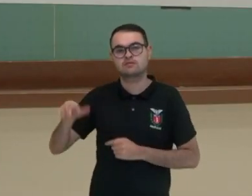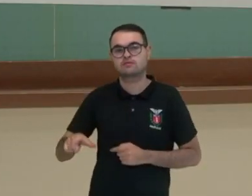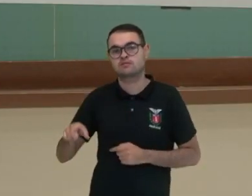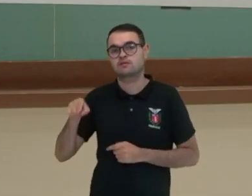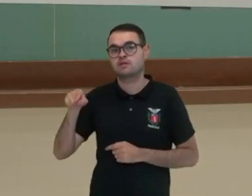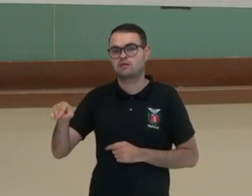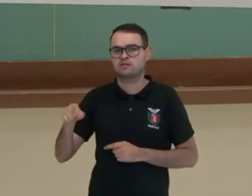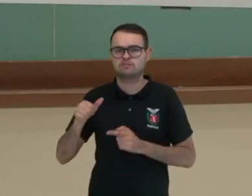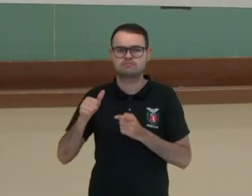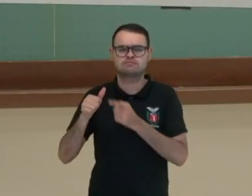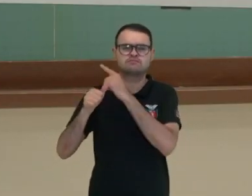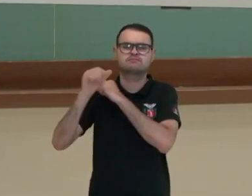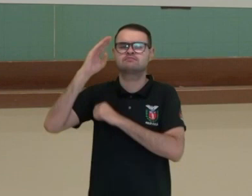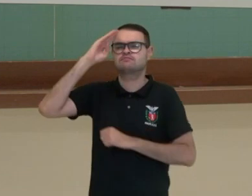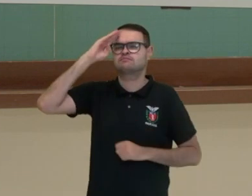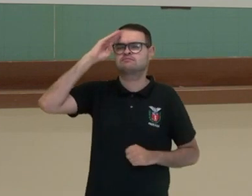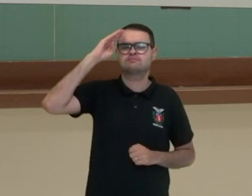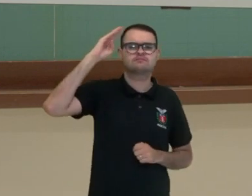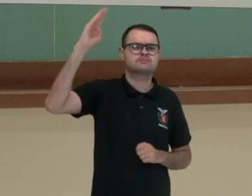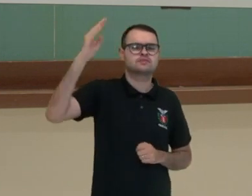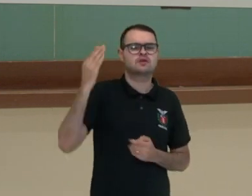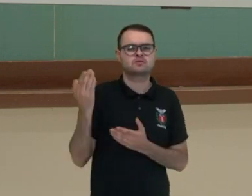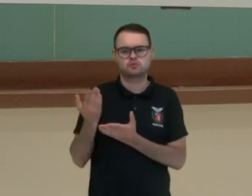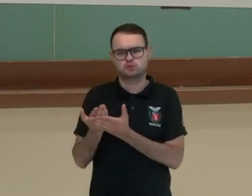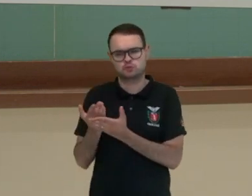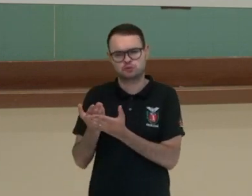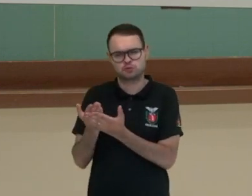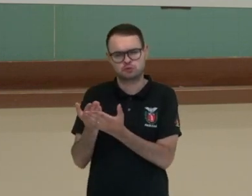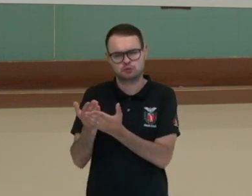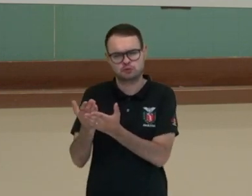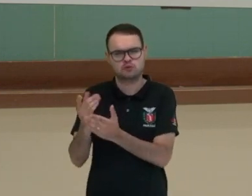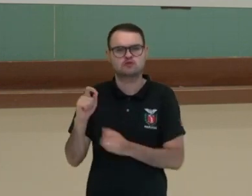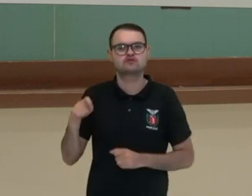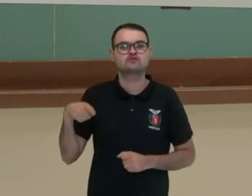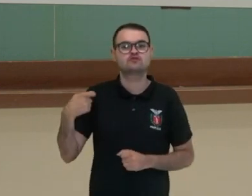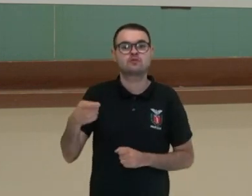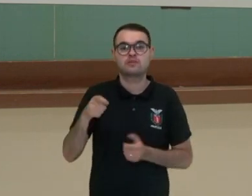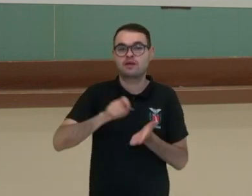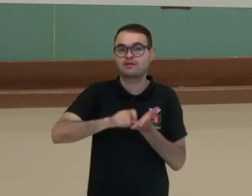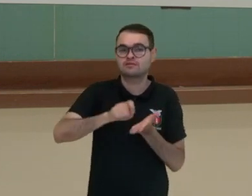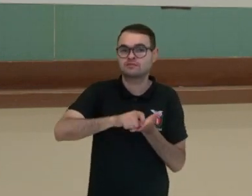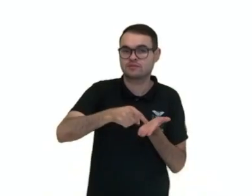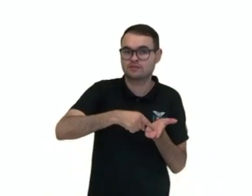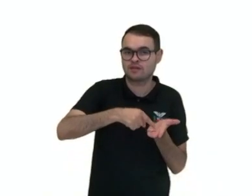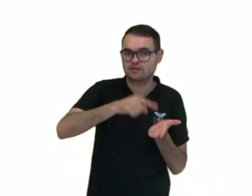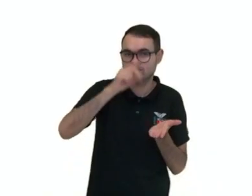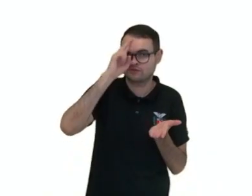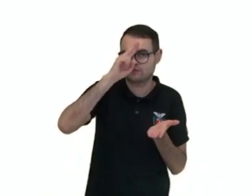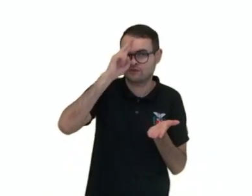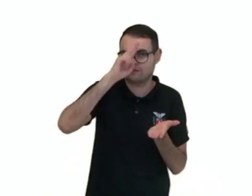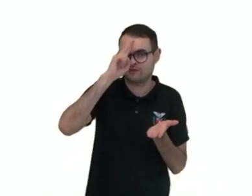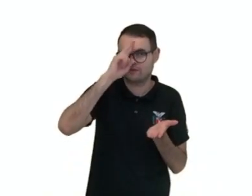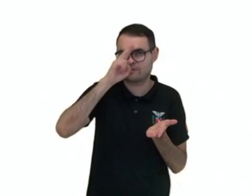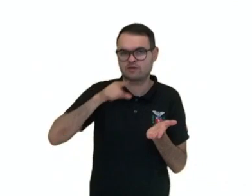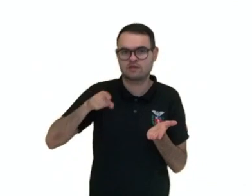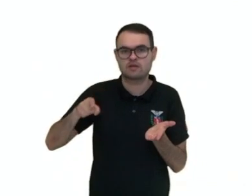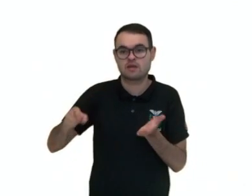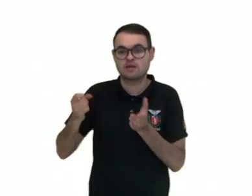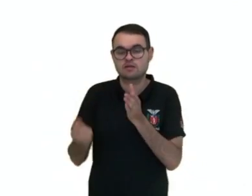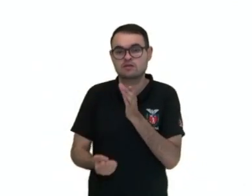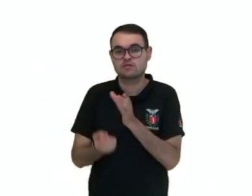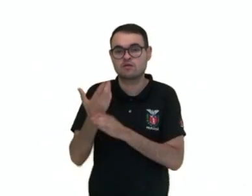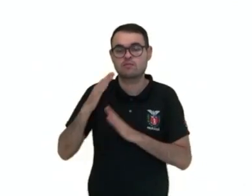foi um dos principais historiadores que se debruçou aí sobre a escrita da história, né? E ele foi fundador